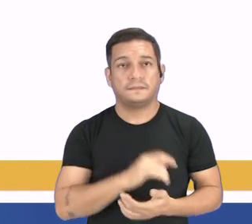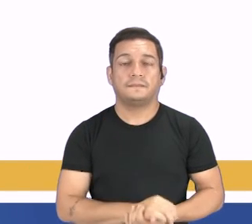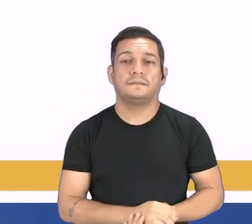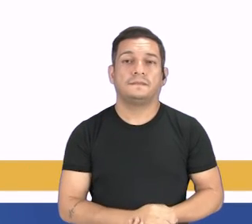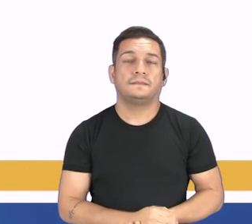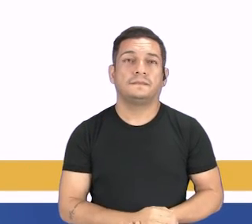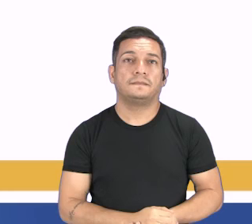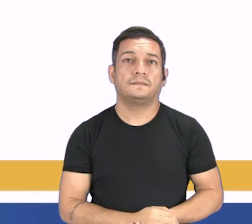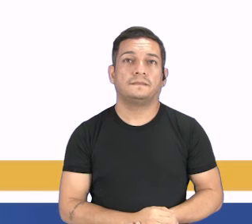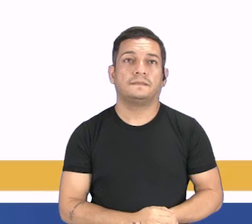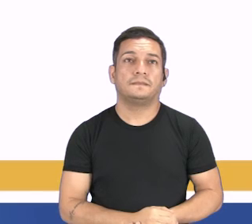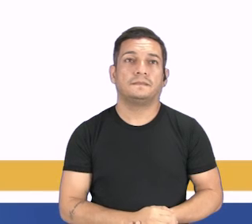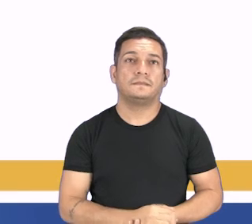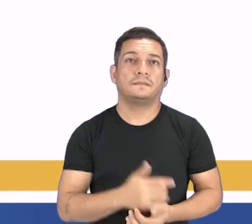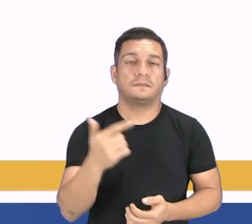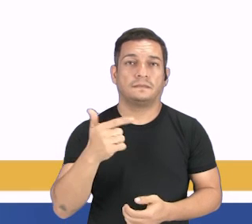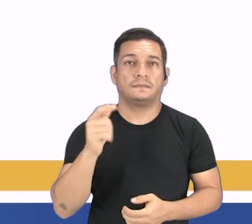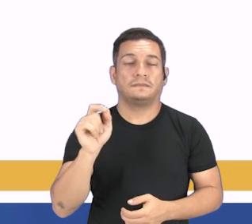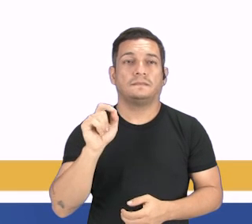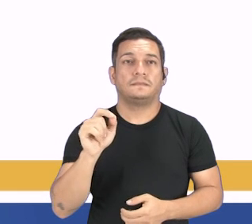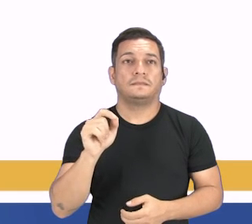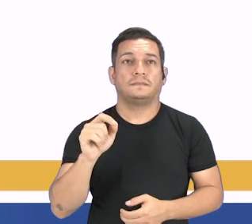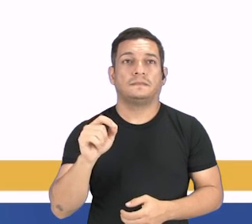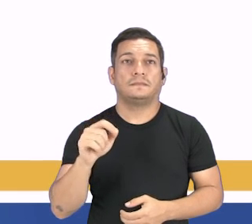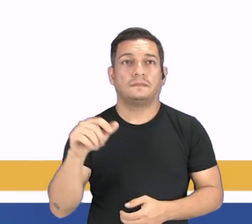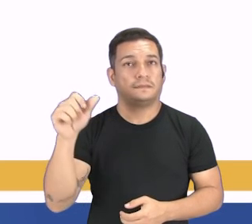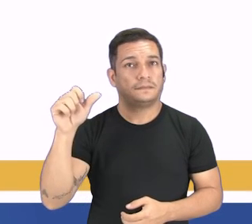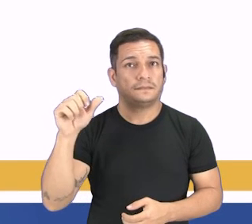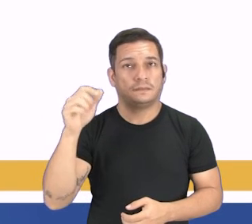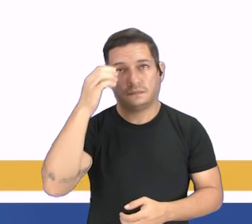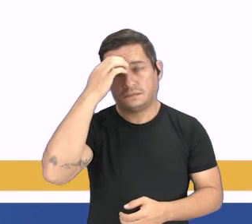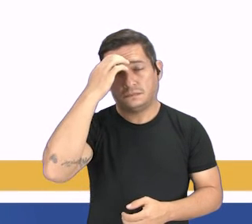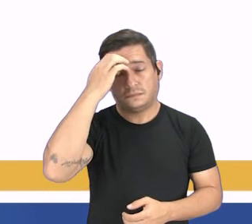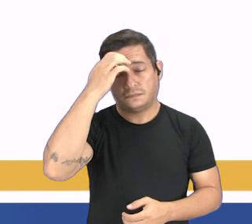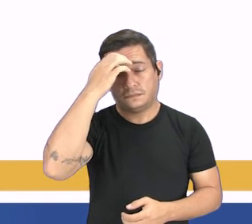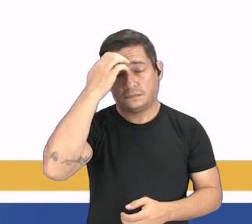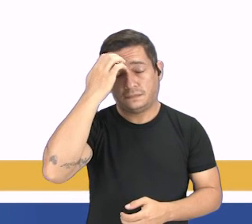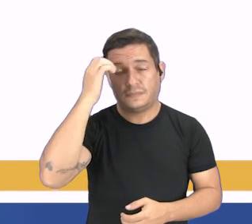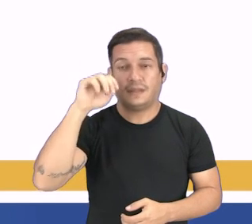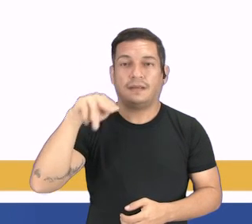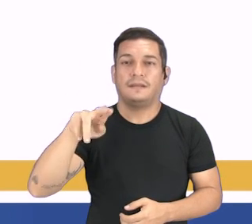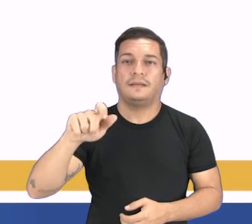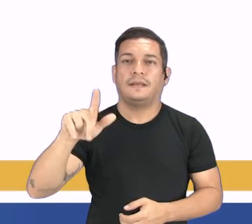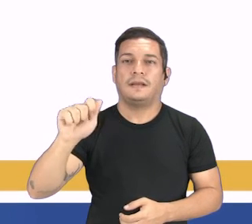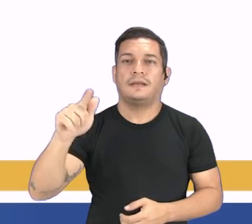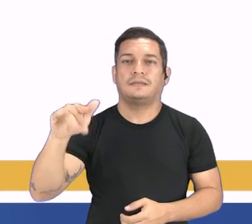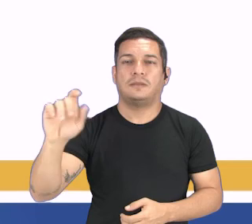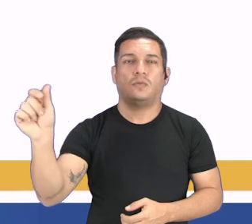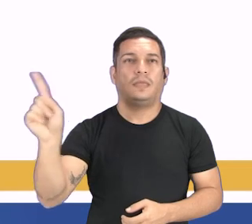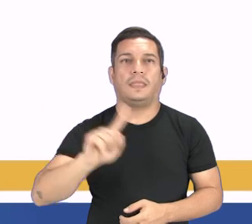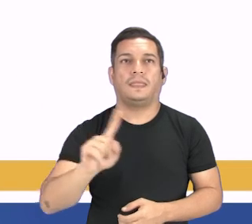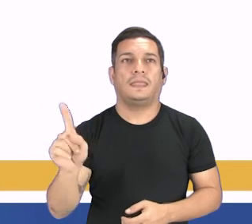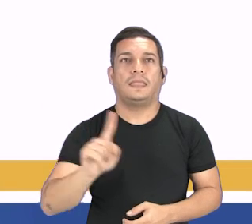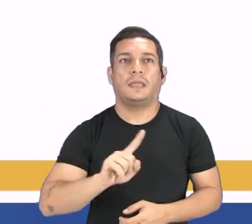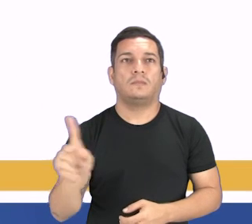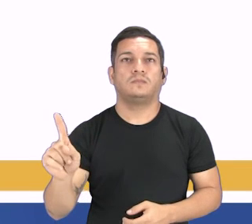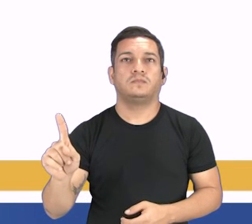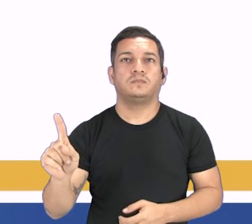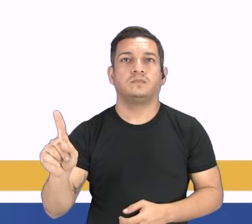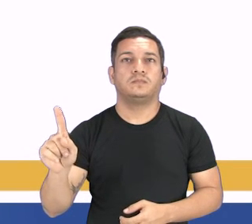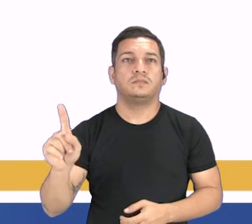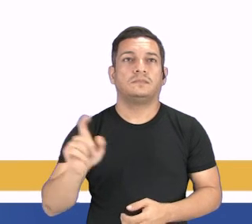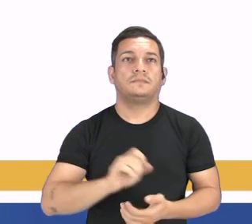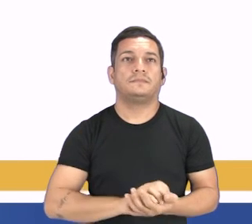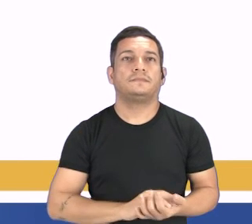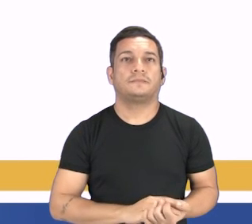estar. Então, veja bem, a segunda afirmação é a seguinte, com a negação de sua neutralidade com relação aos fatores que motivam seu